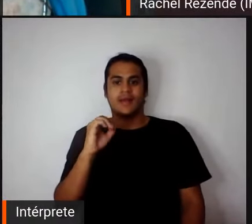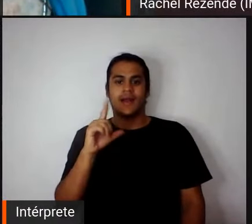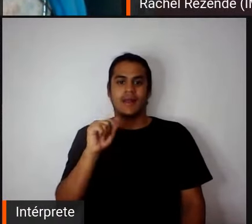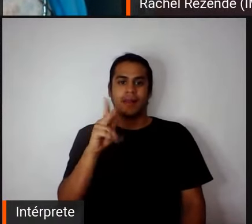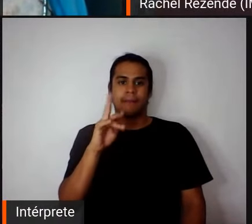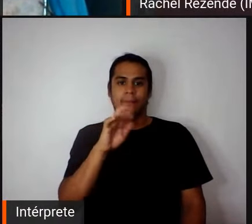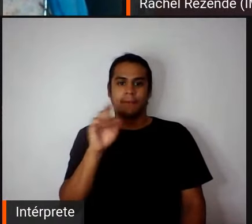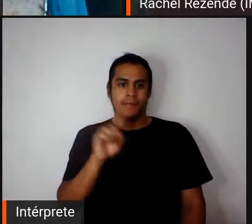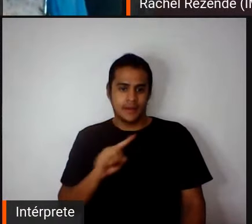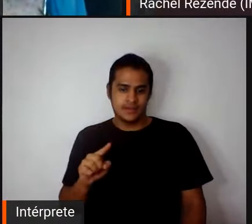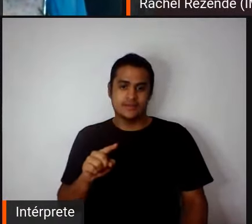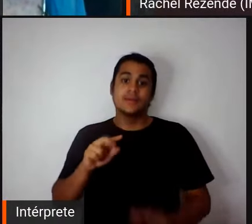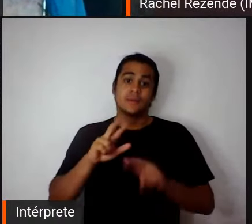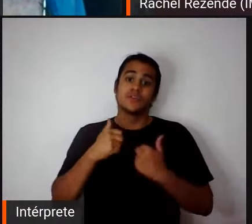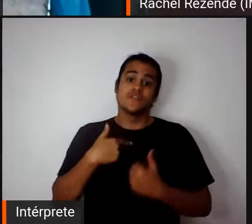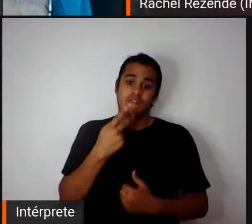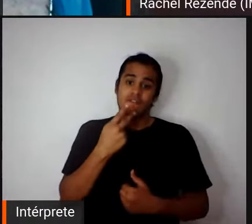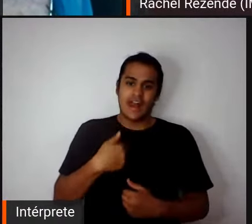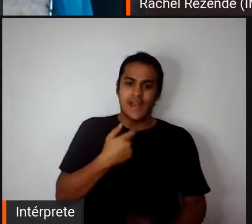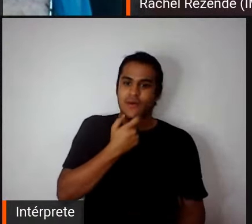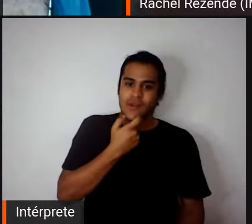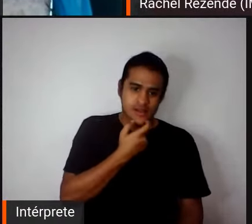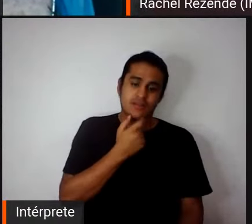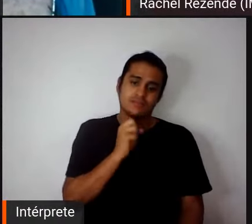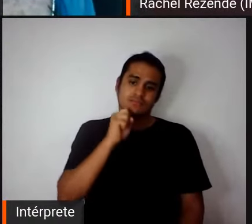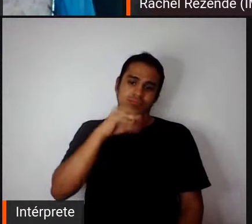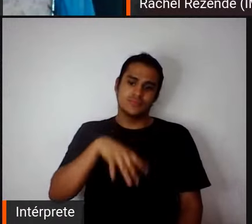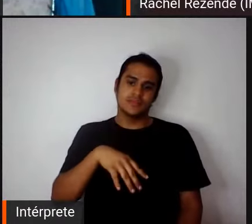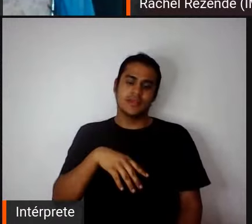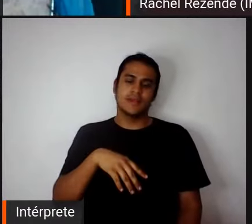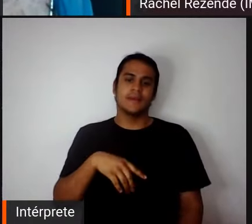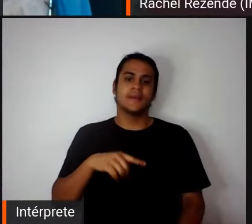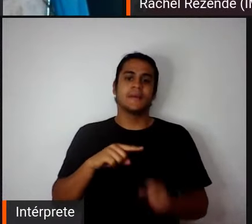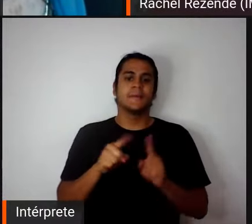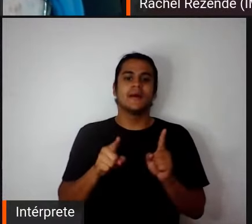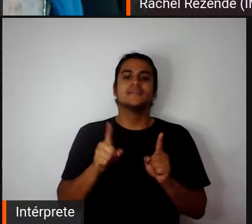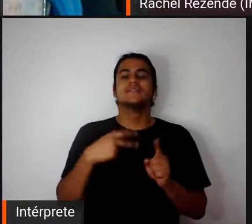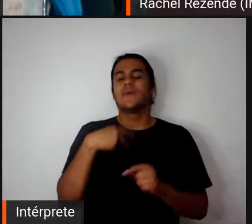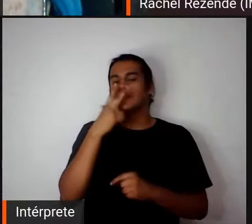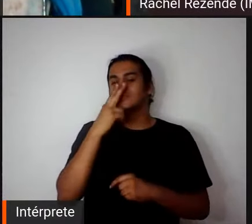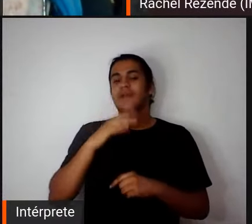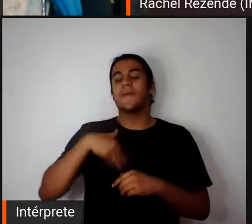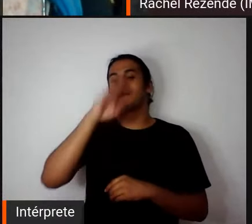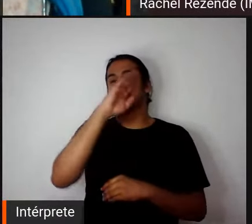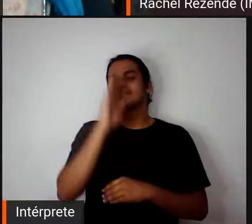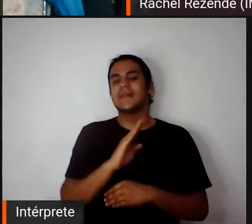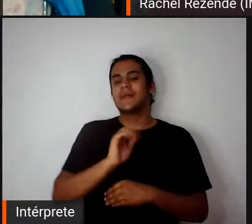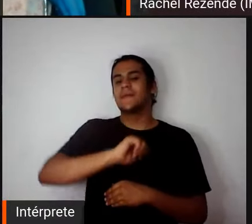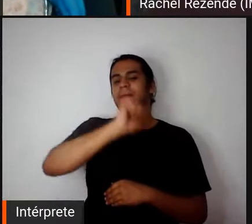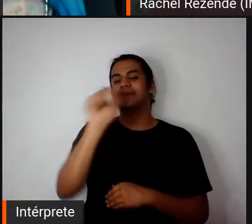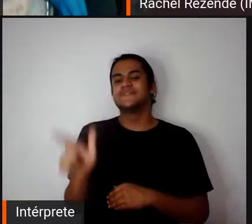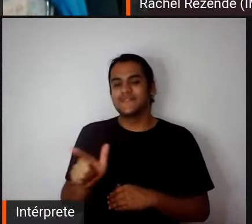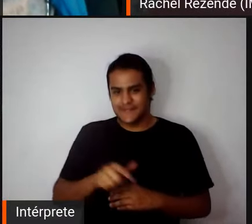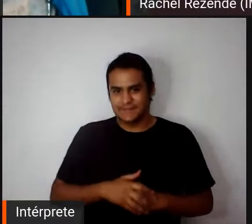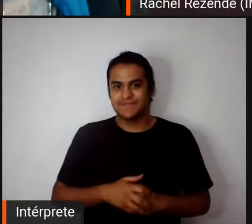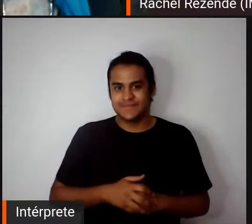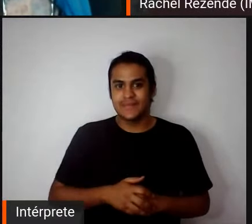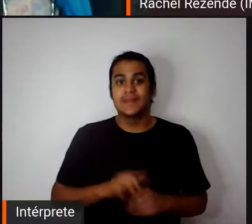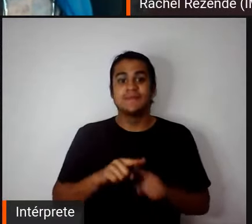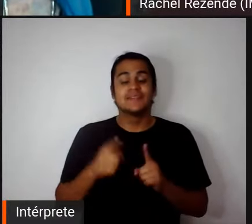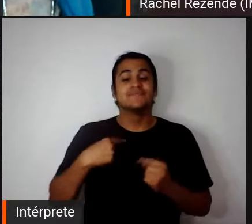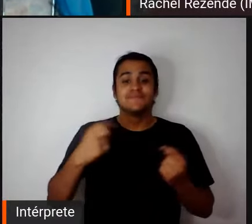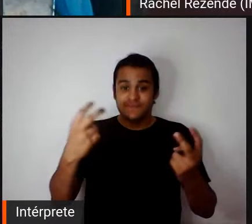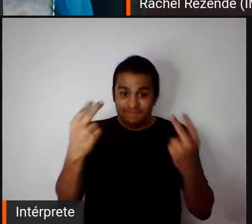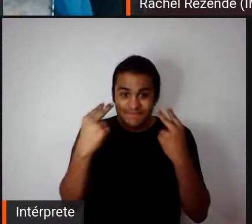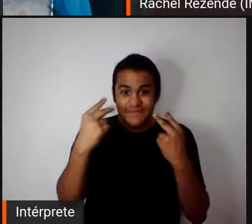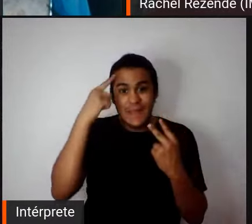sou inglesa, e sou mesmo, de alma, mas eu acho que sou mais brasileira que outro, mas é assim. É o cabelo branco que vocês vão